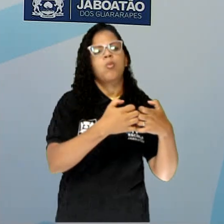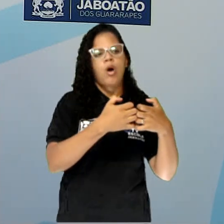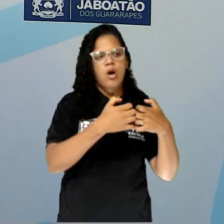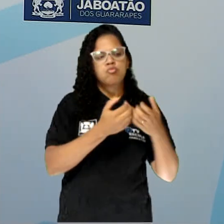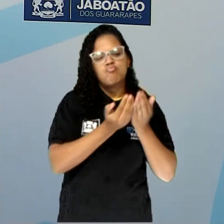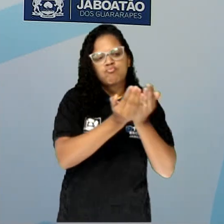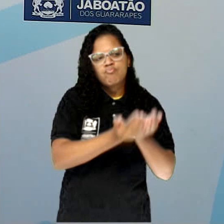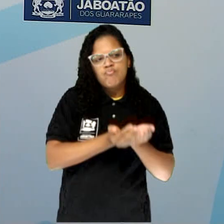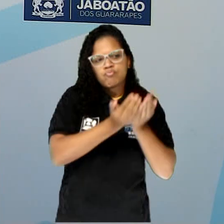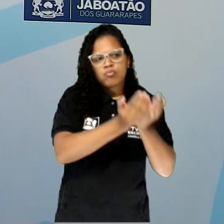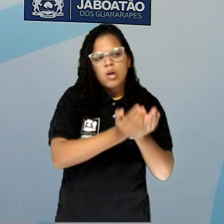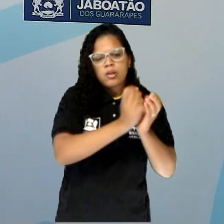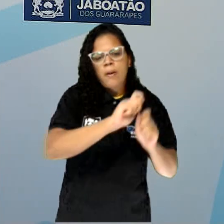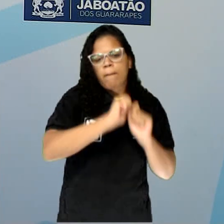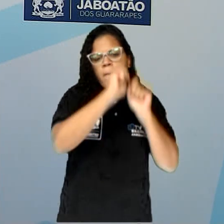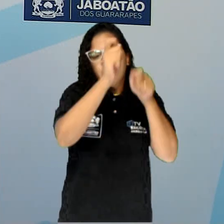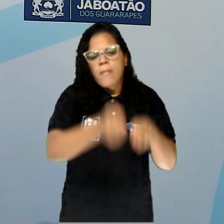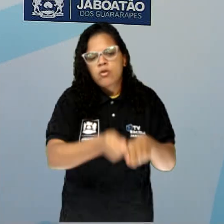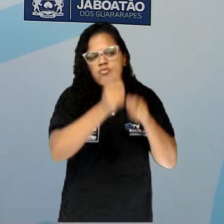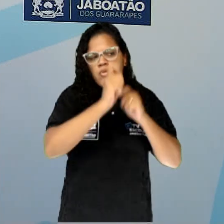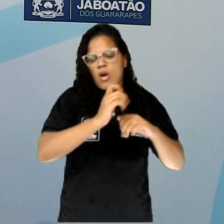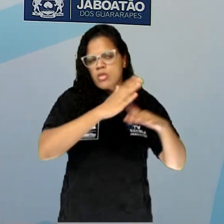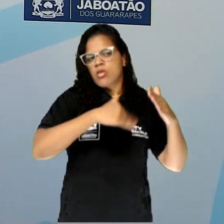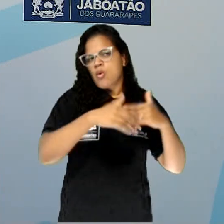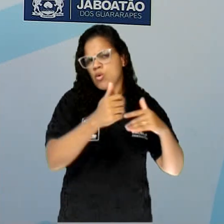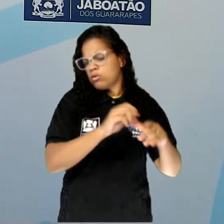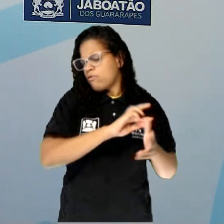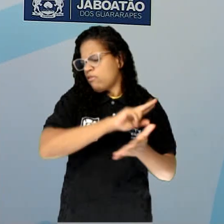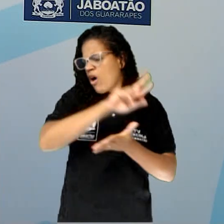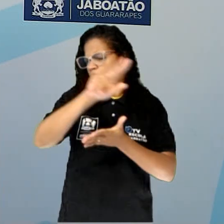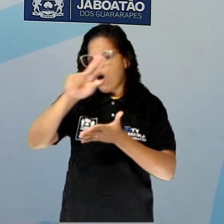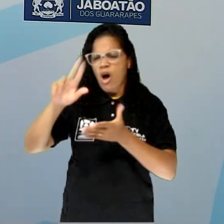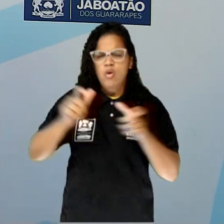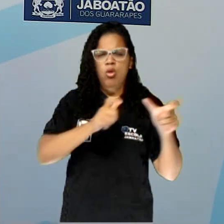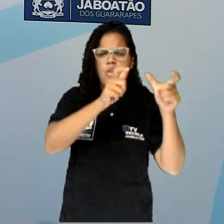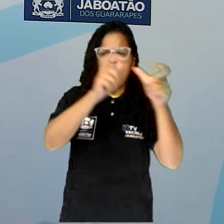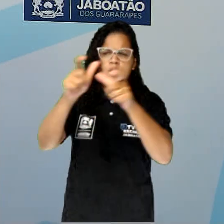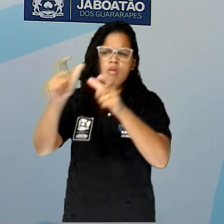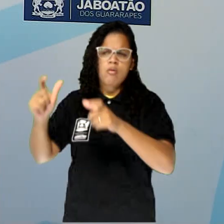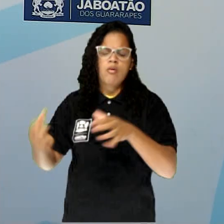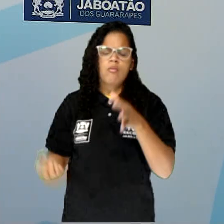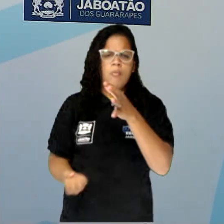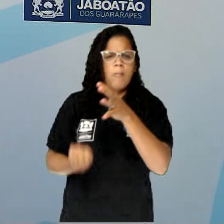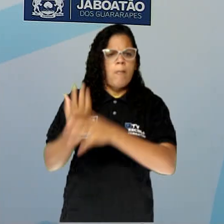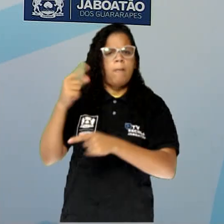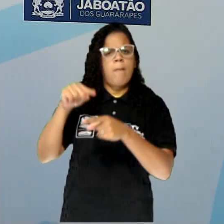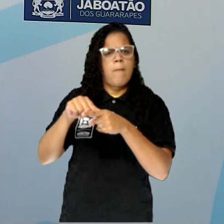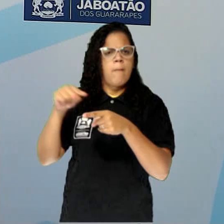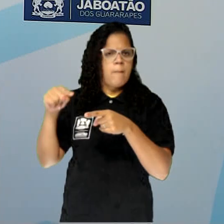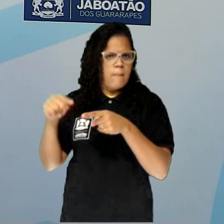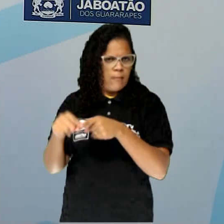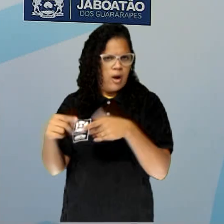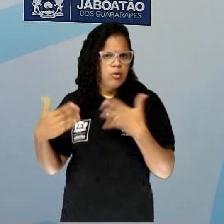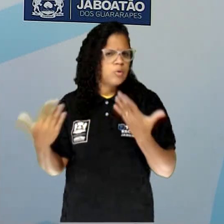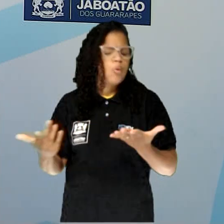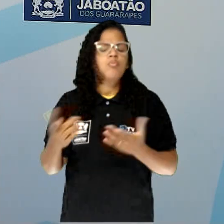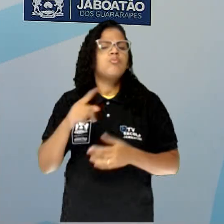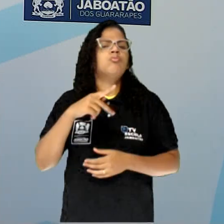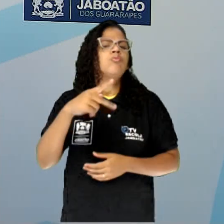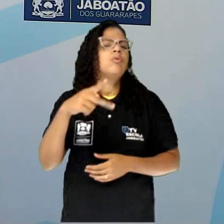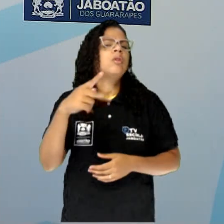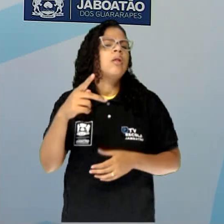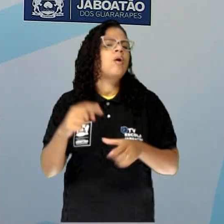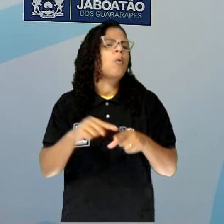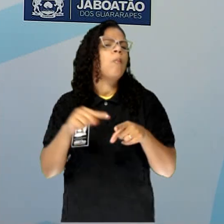várias formas de um bairro ter nascido, dele ter sido fundado. E aí, qual foi o teu? Como o